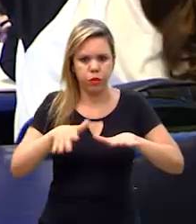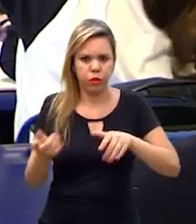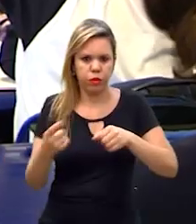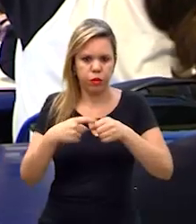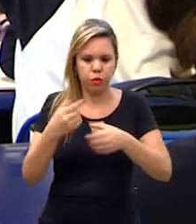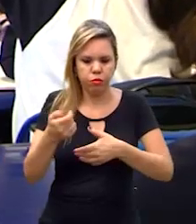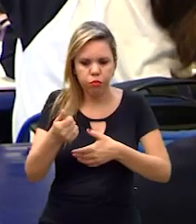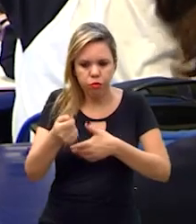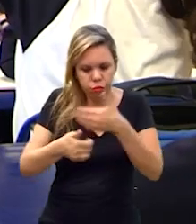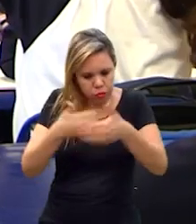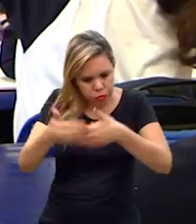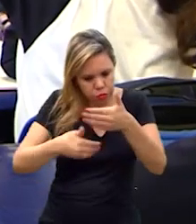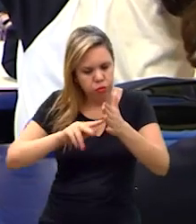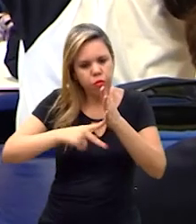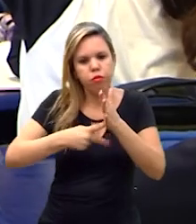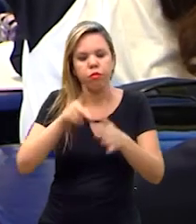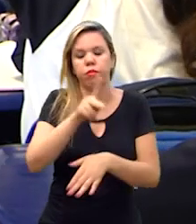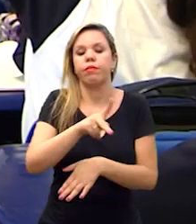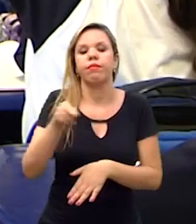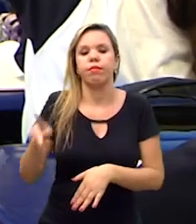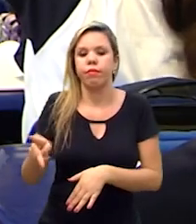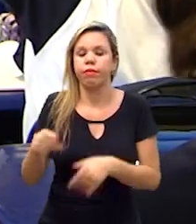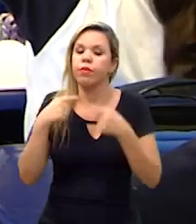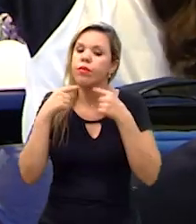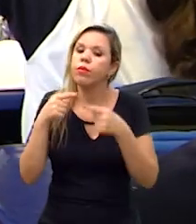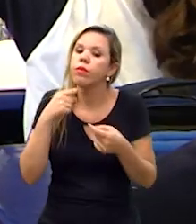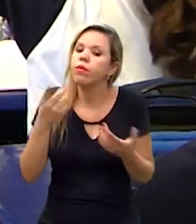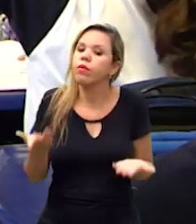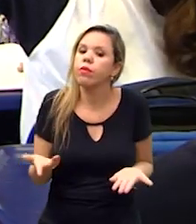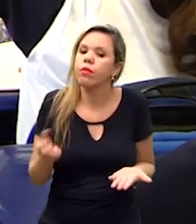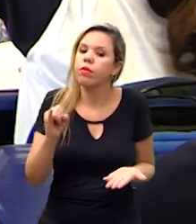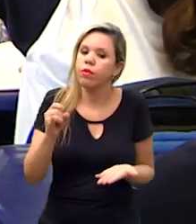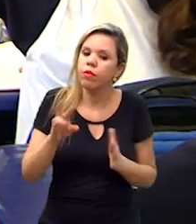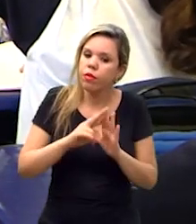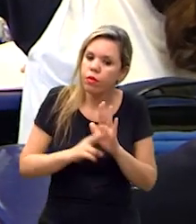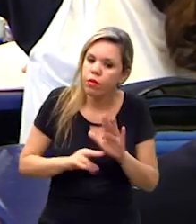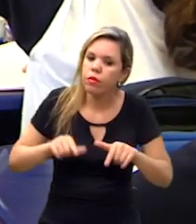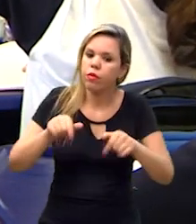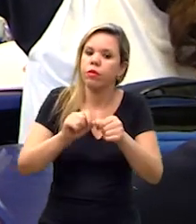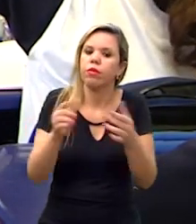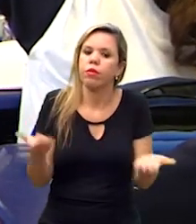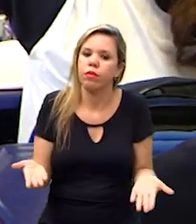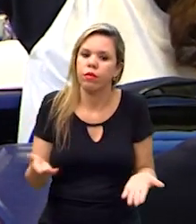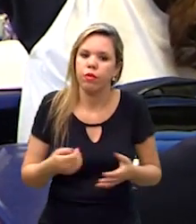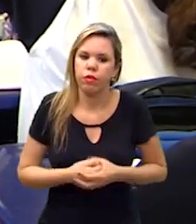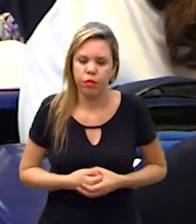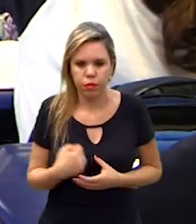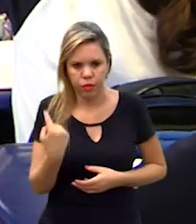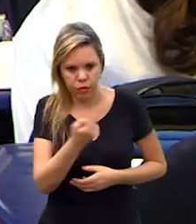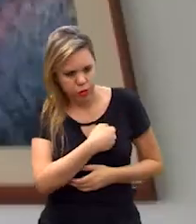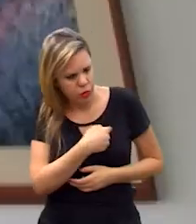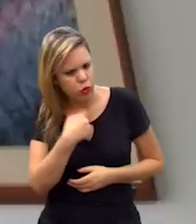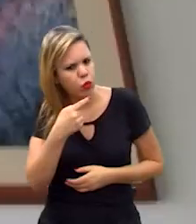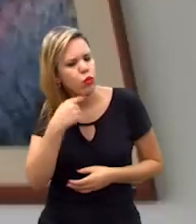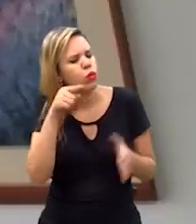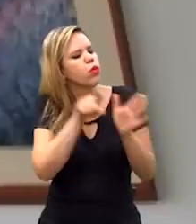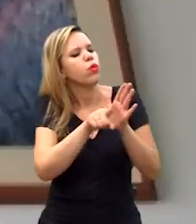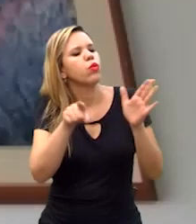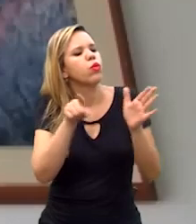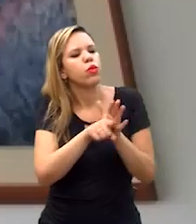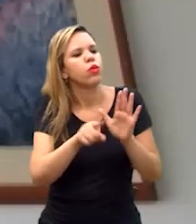mobilizado. Com a volta gradual, o Sindicato dos Professores questiona se as providências foram tomadas.